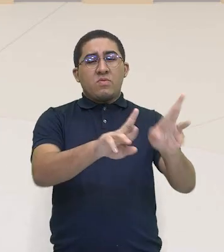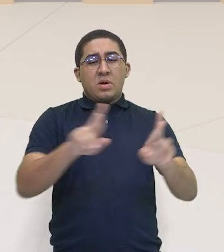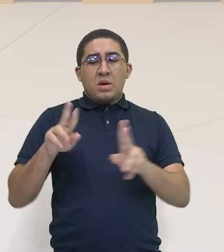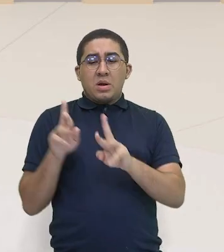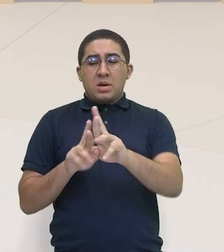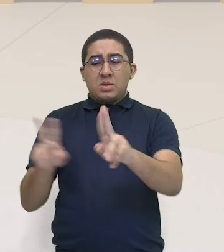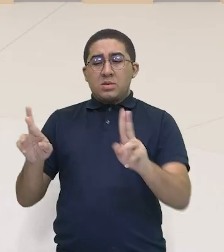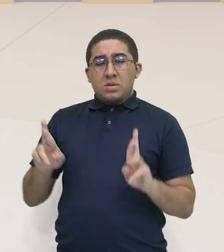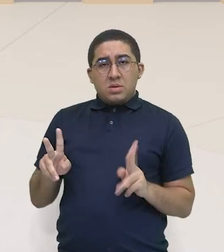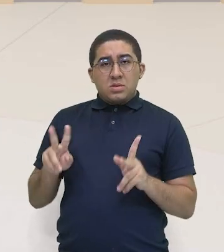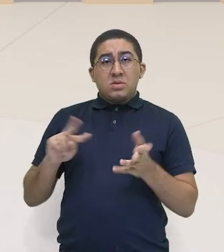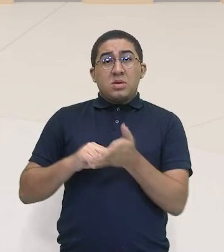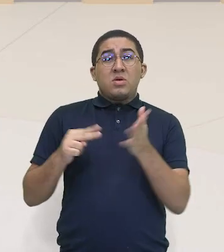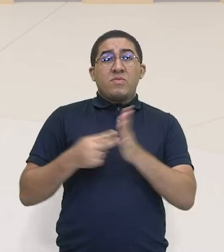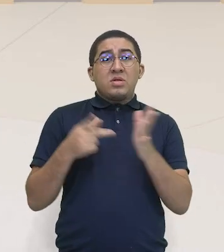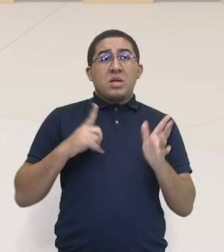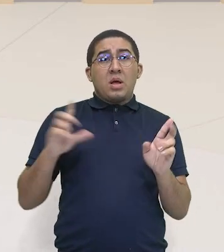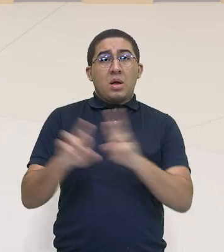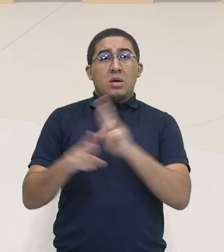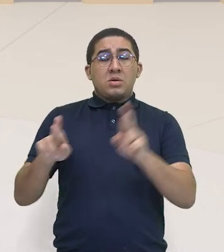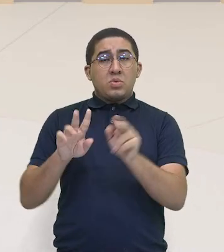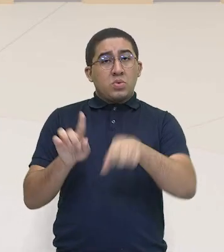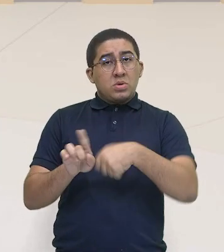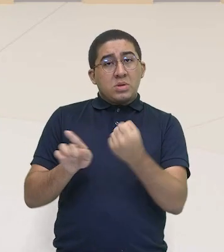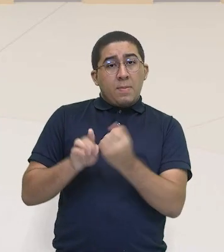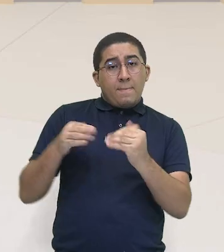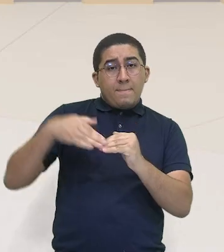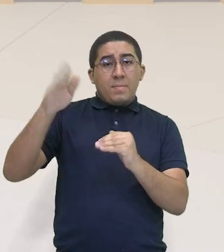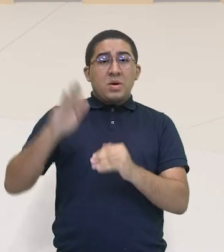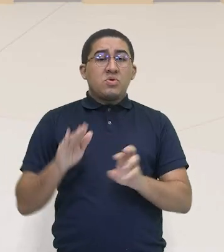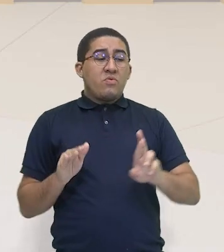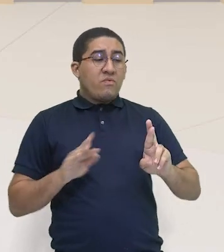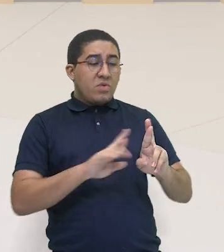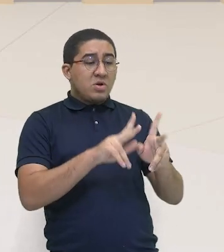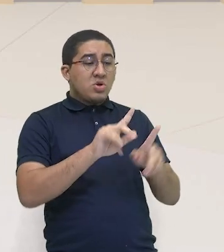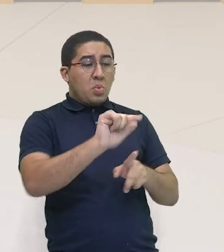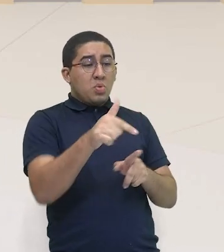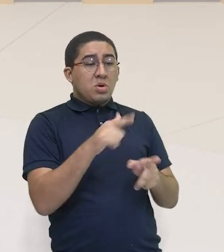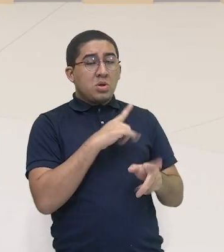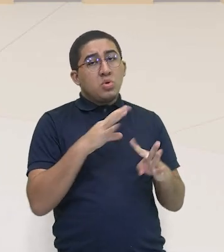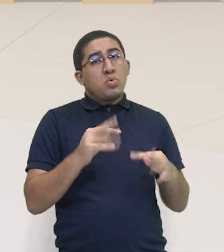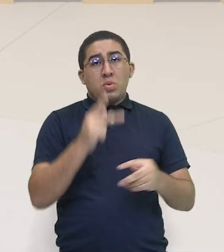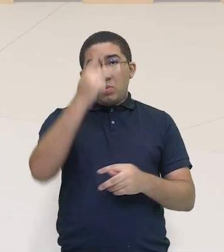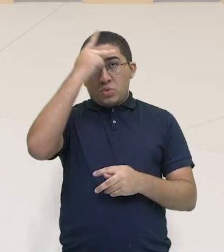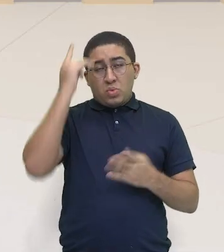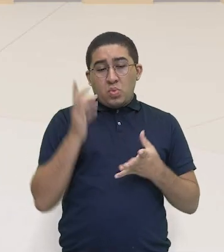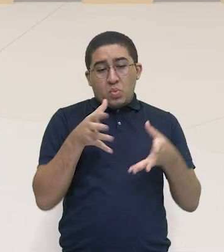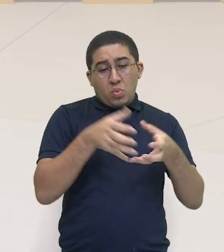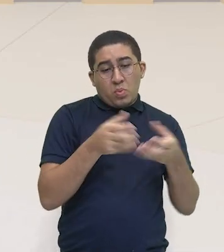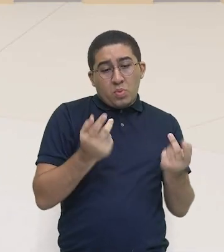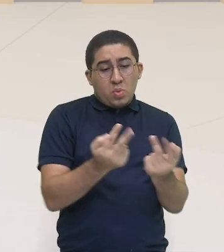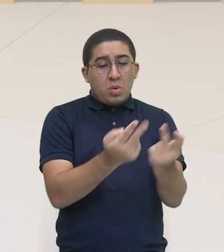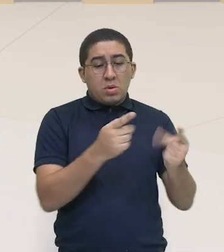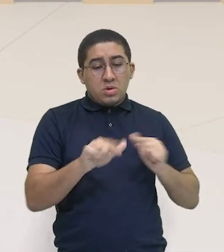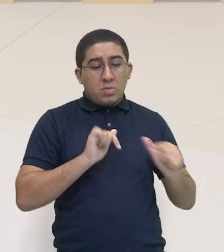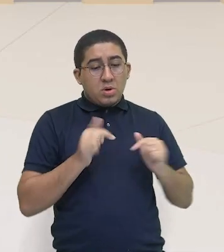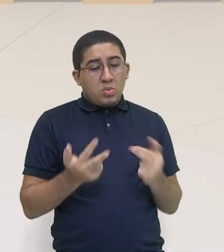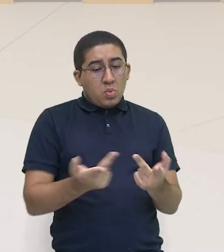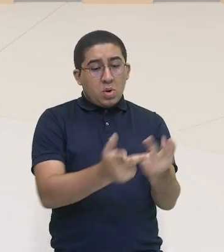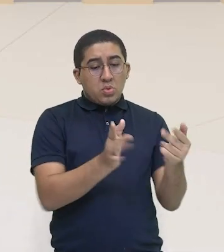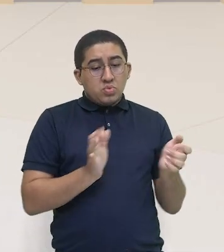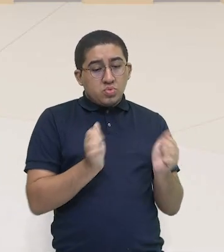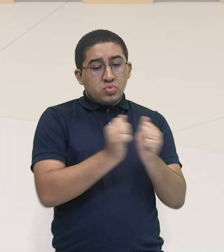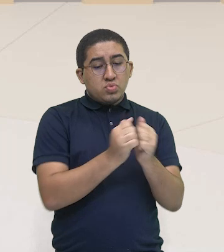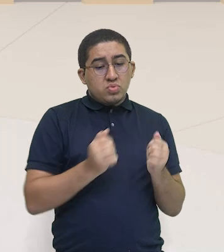com que haja esse vínculo social, diferente da mecânica, né? Que está todo mundo ali fazendo a mesma coisa, trabalhando